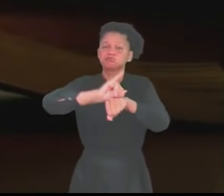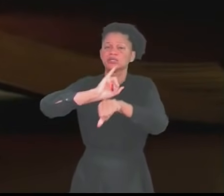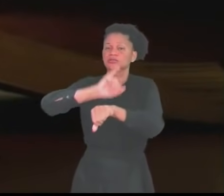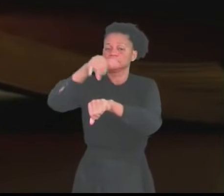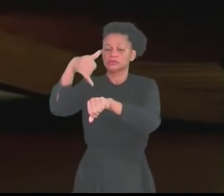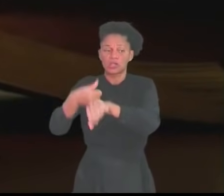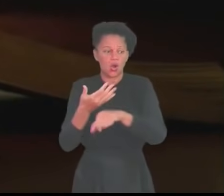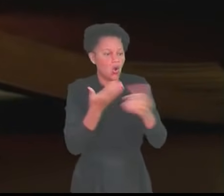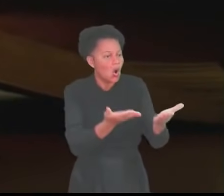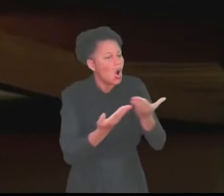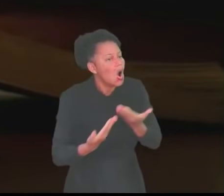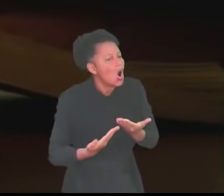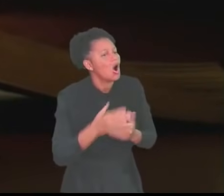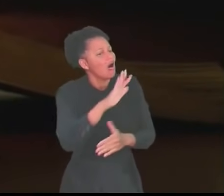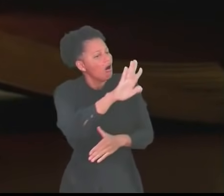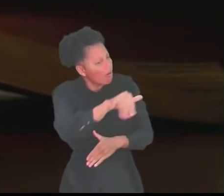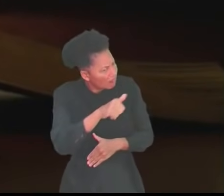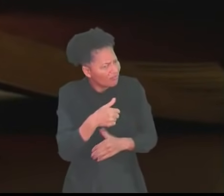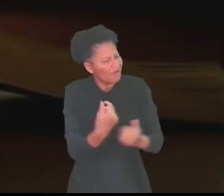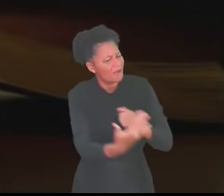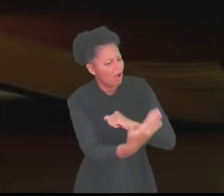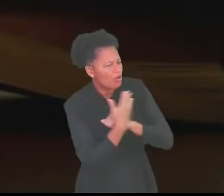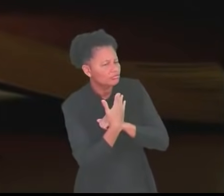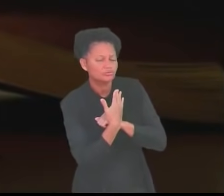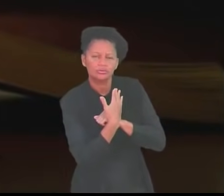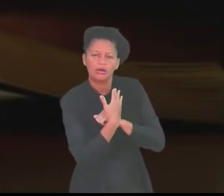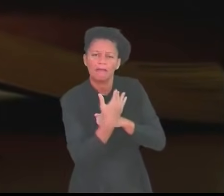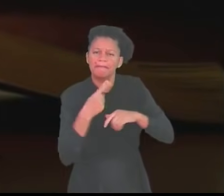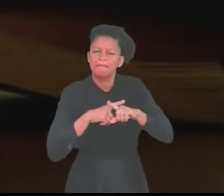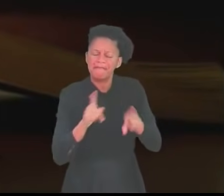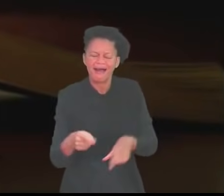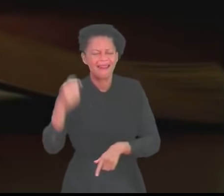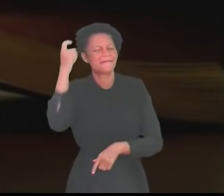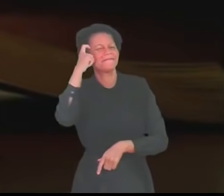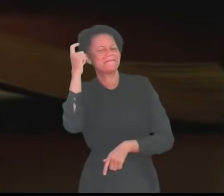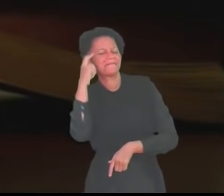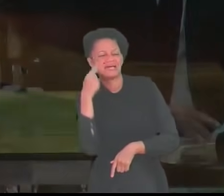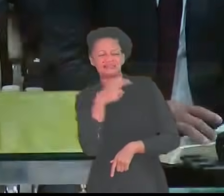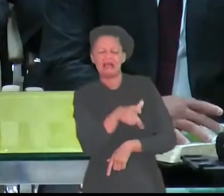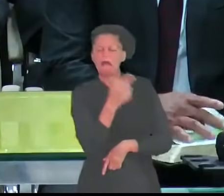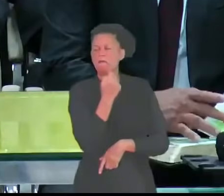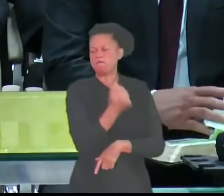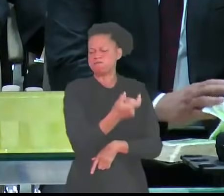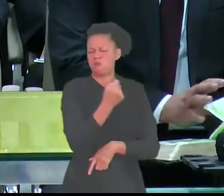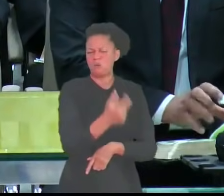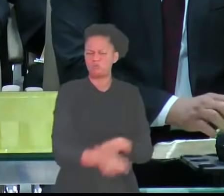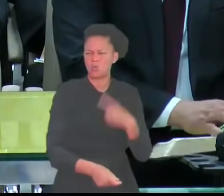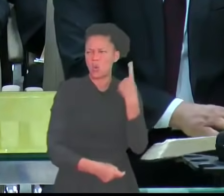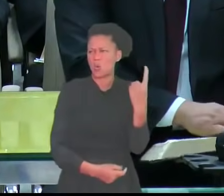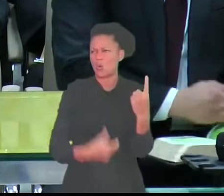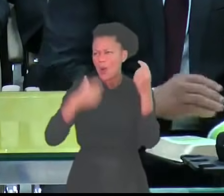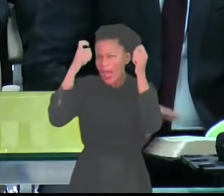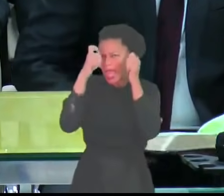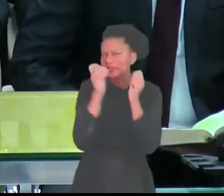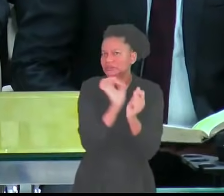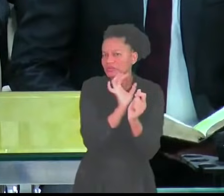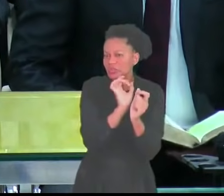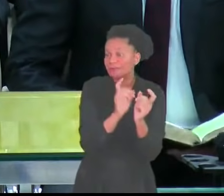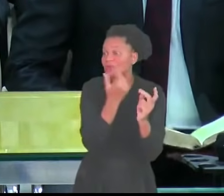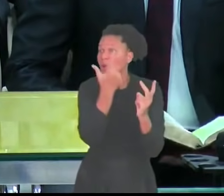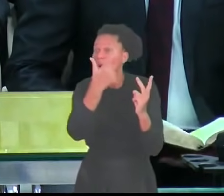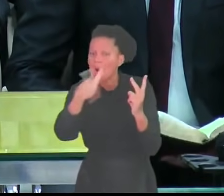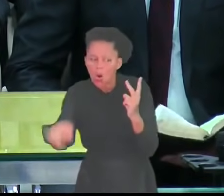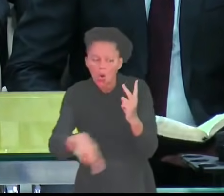Josafá para lhe ajudar naquela empreitada. Mas ele acha pouco a ajuda de Josafá, e ele chama outro